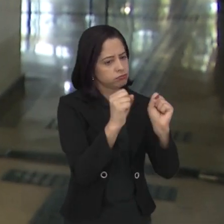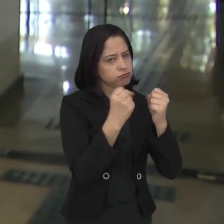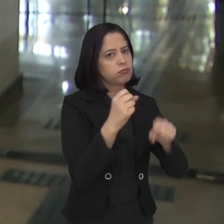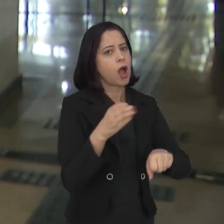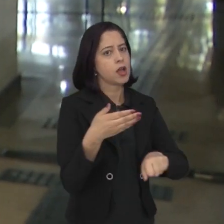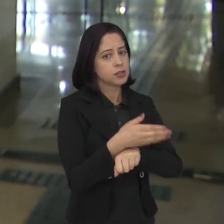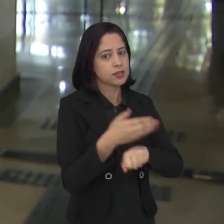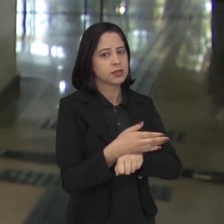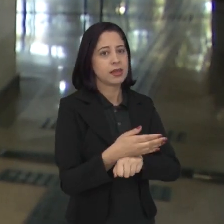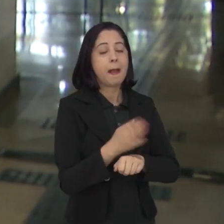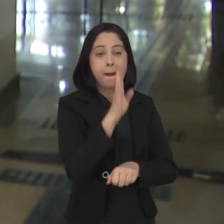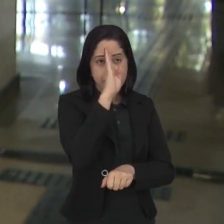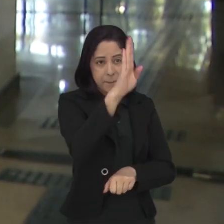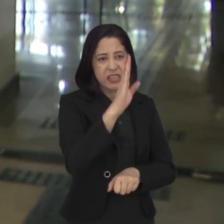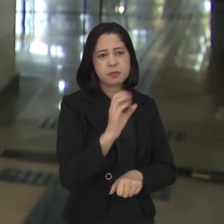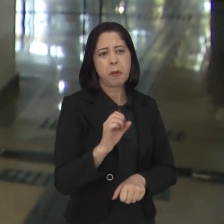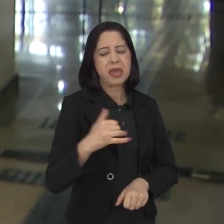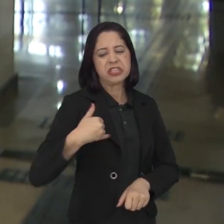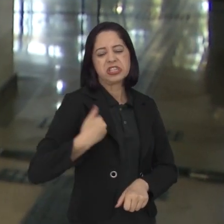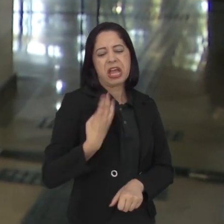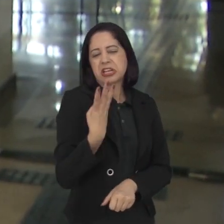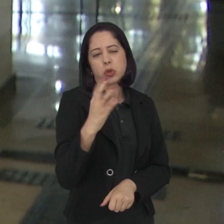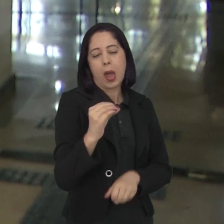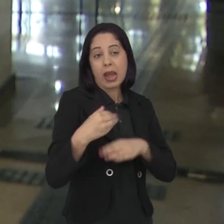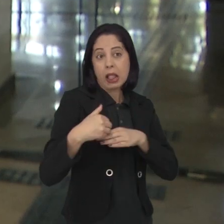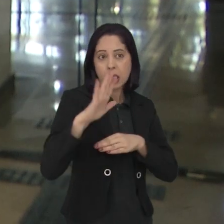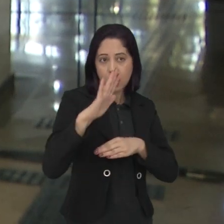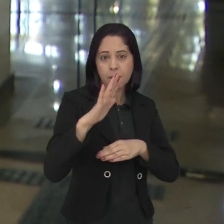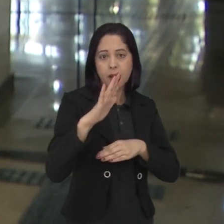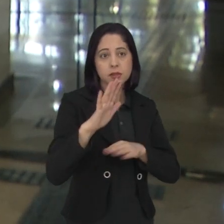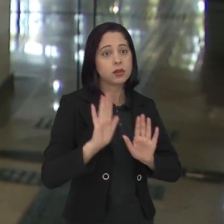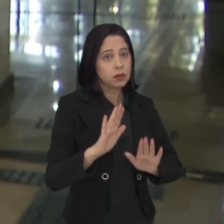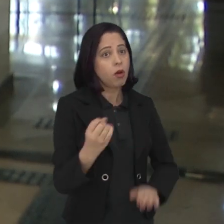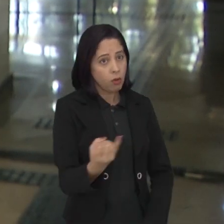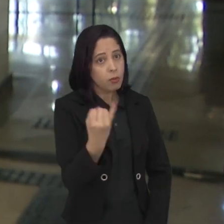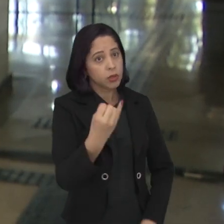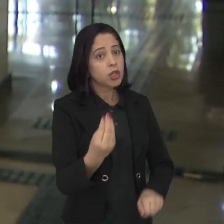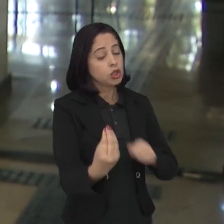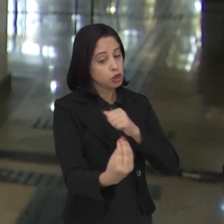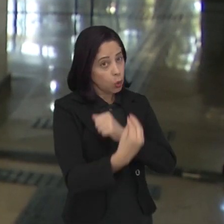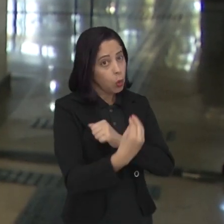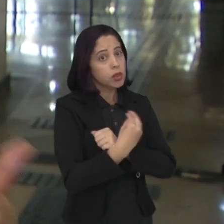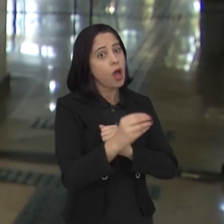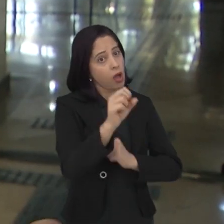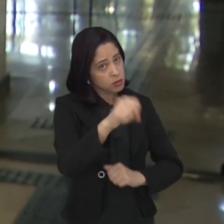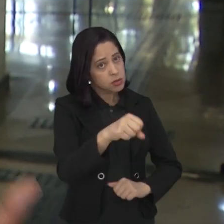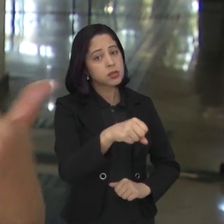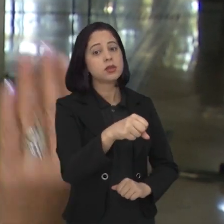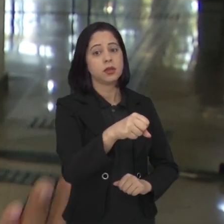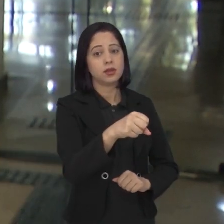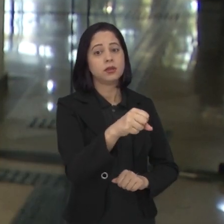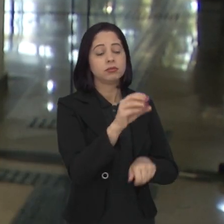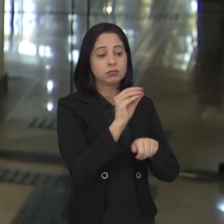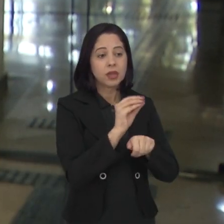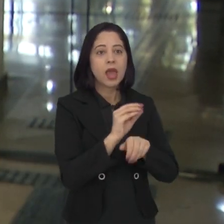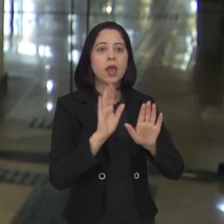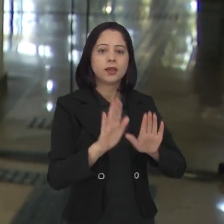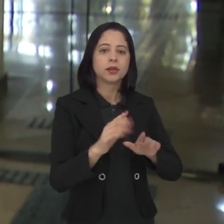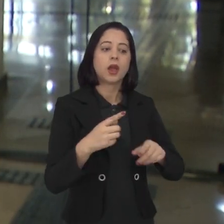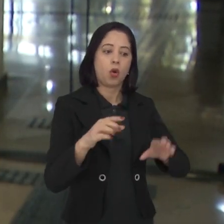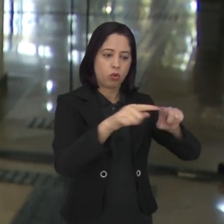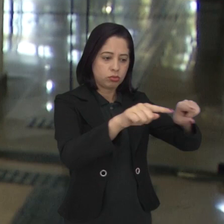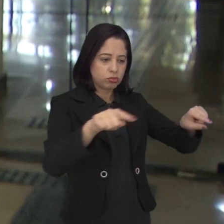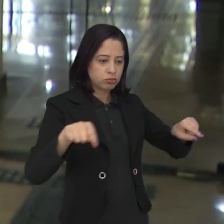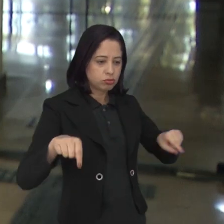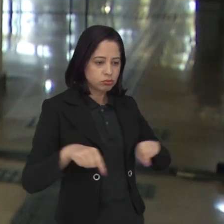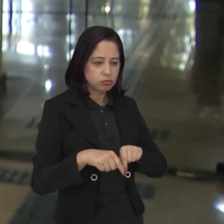física, principalmente na meia-idade, né? Então, é importante cuidar. E o cuidado é esses espaços, e